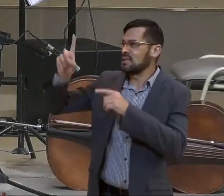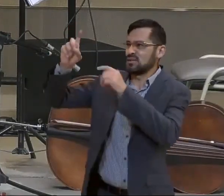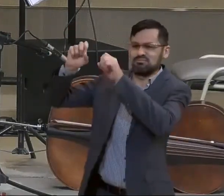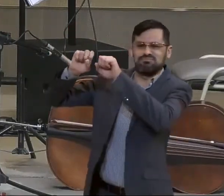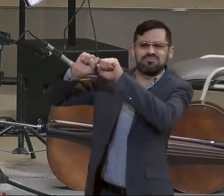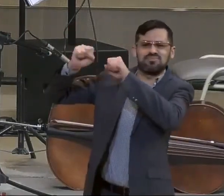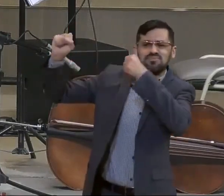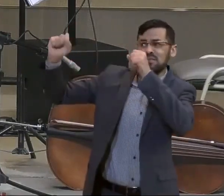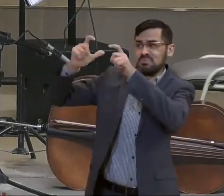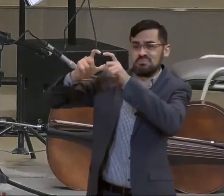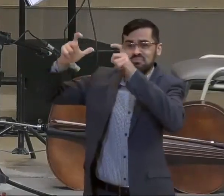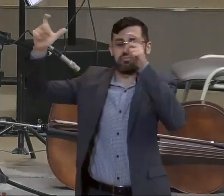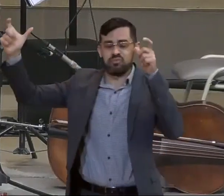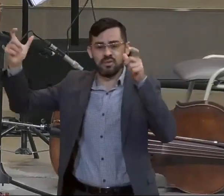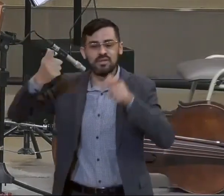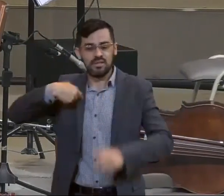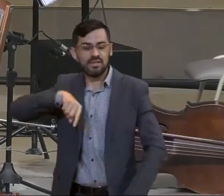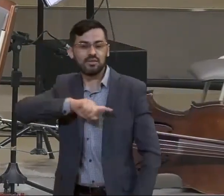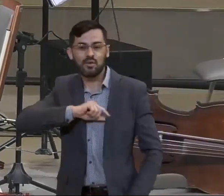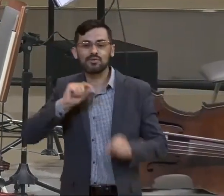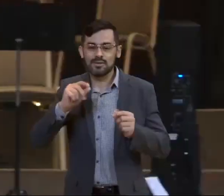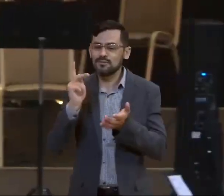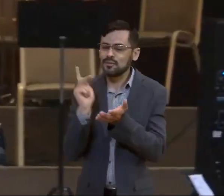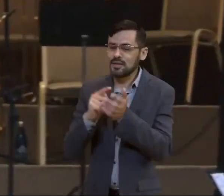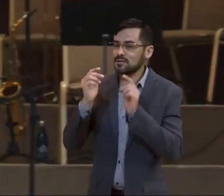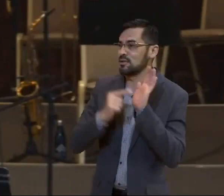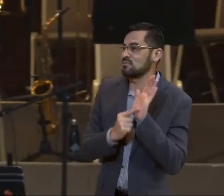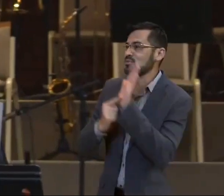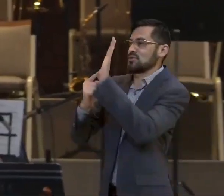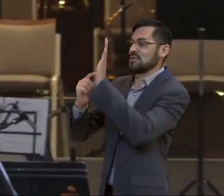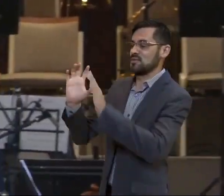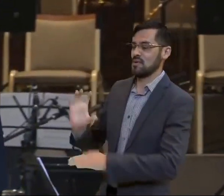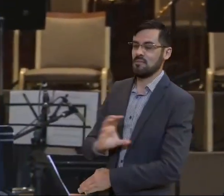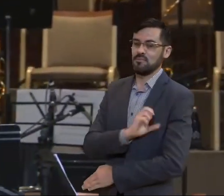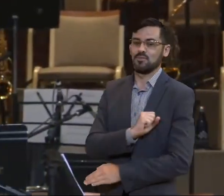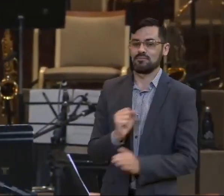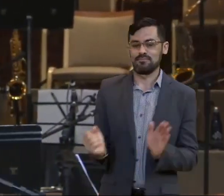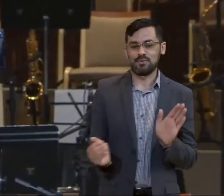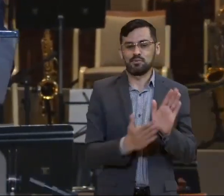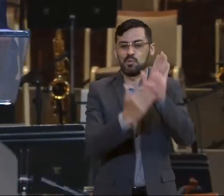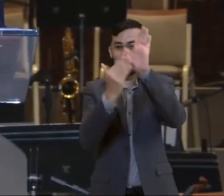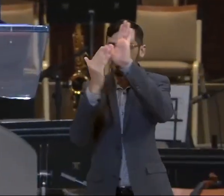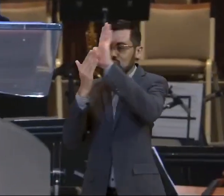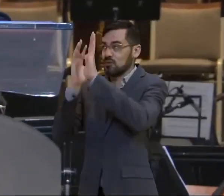dele. E a gente faz isso como uma expressão de amor e louvor ao Senhor.